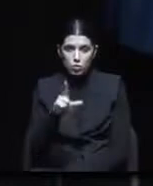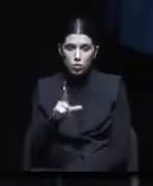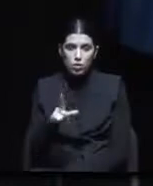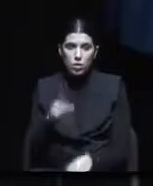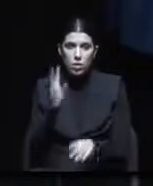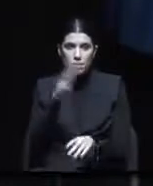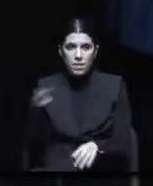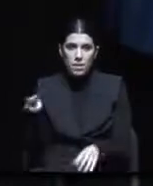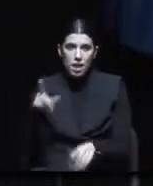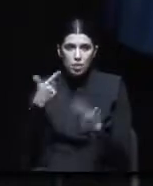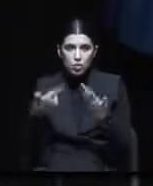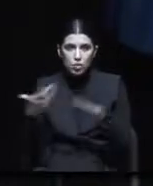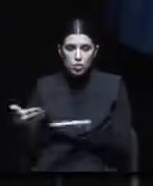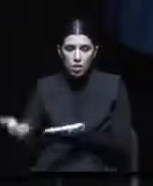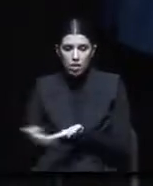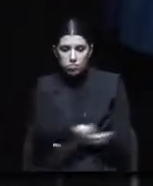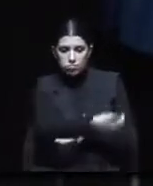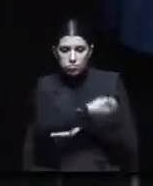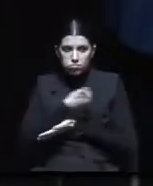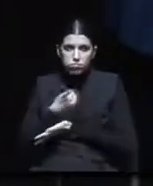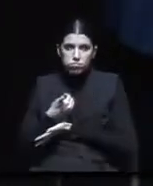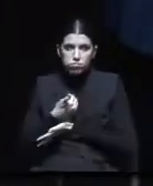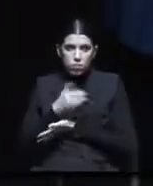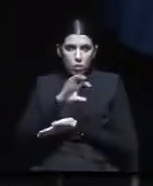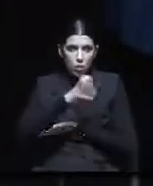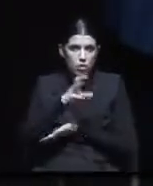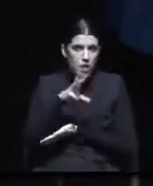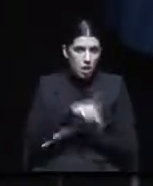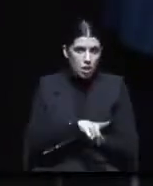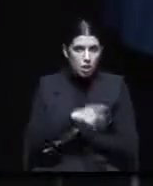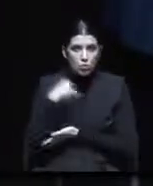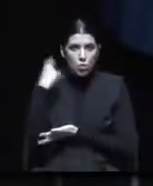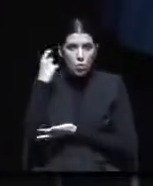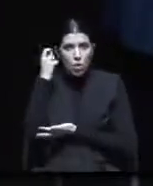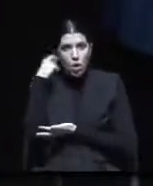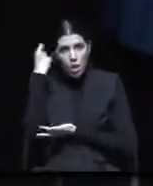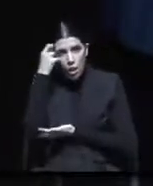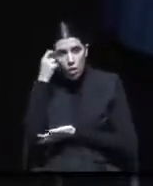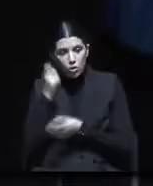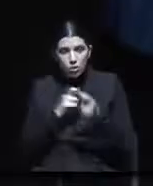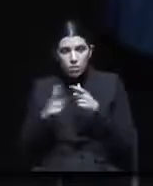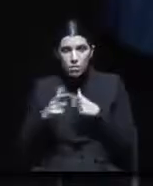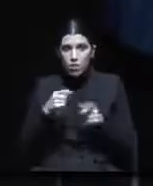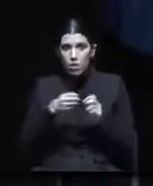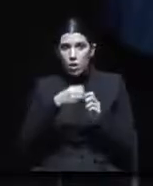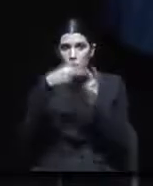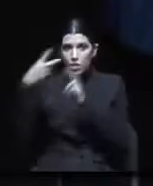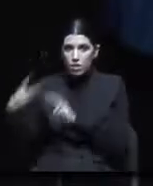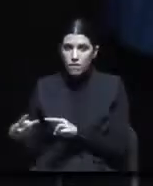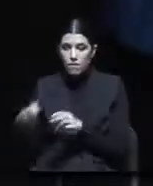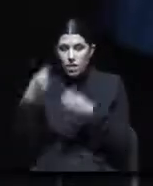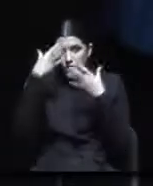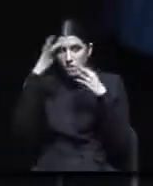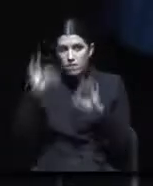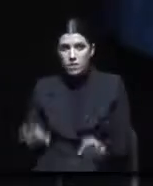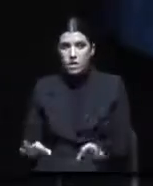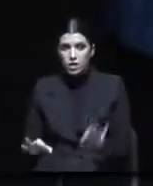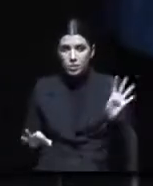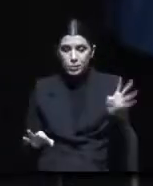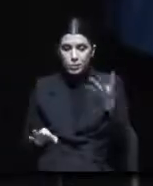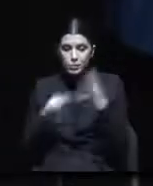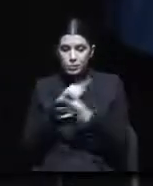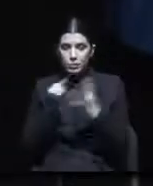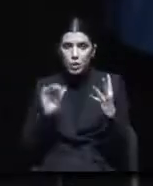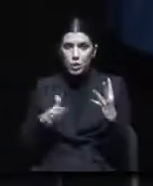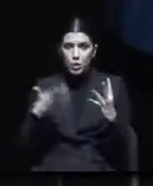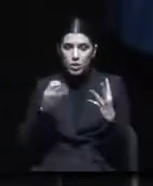de resíduos produzidos e recolhidos nos concelhos de Lisboa, Loures, Amadora, Odivelas e Vila Franca de Xira foram, desde